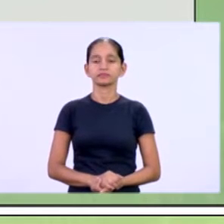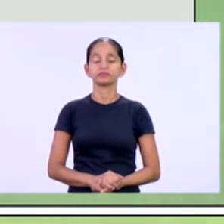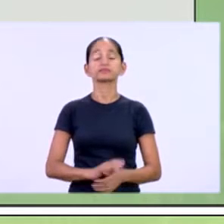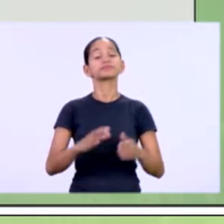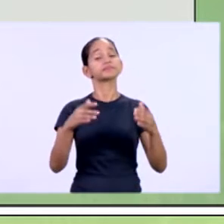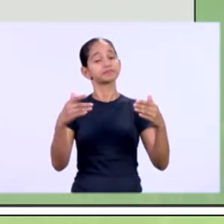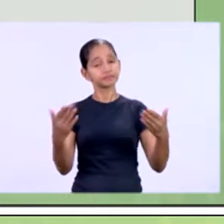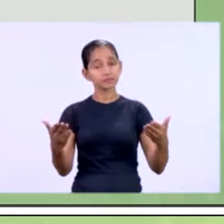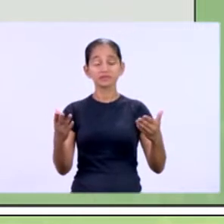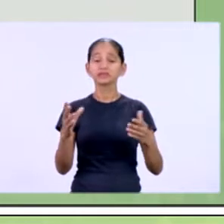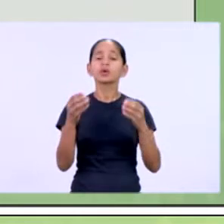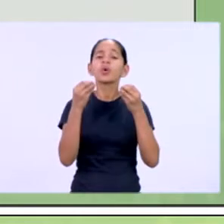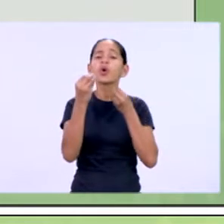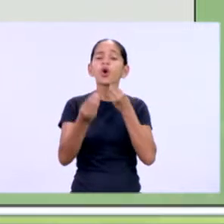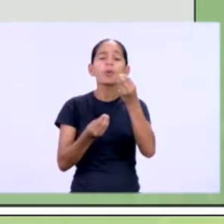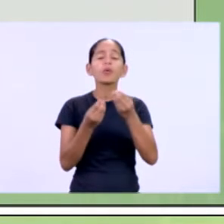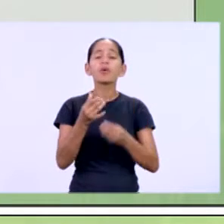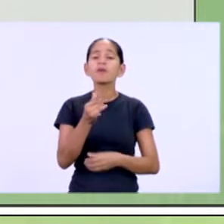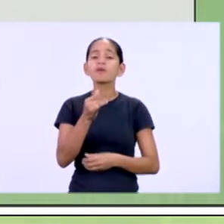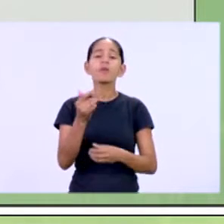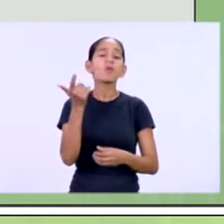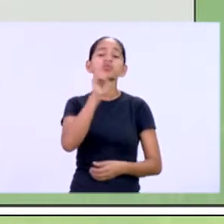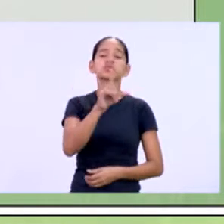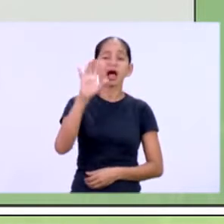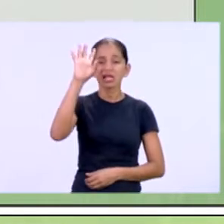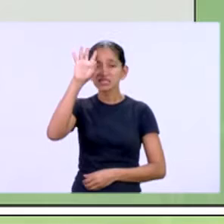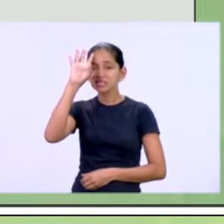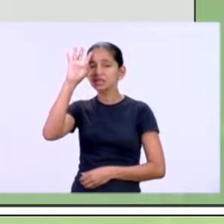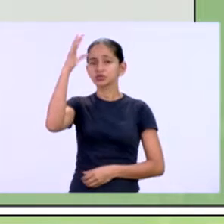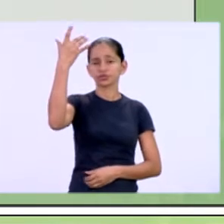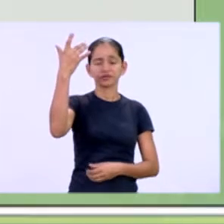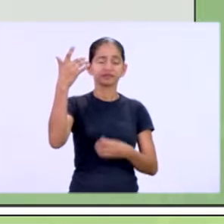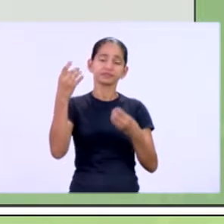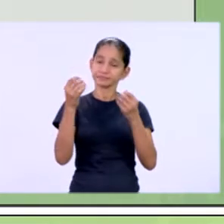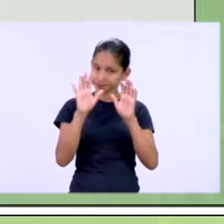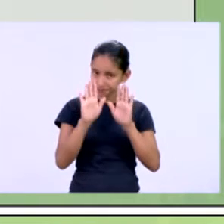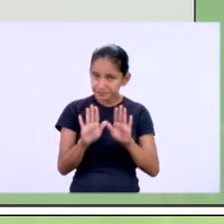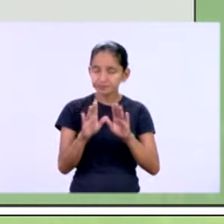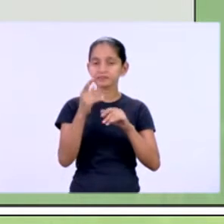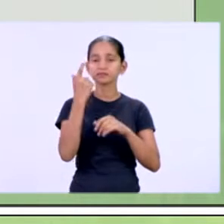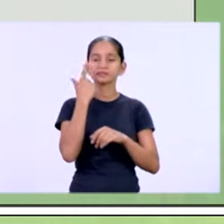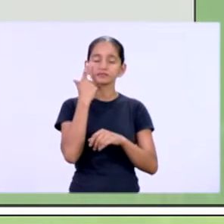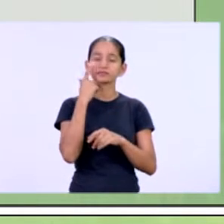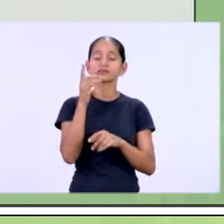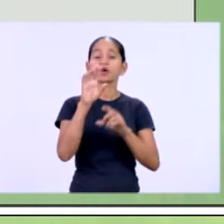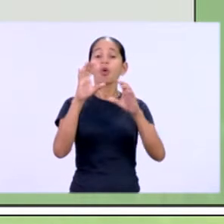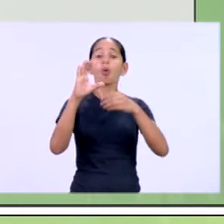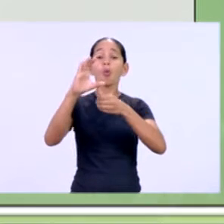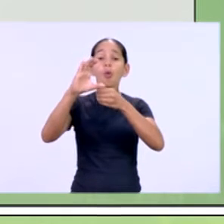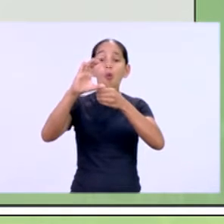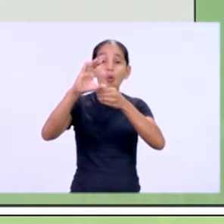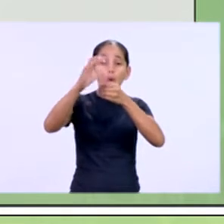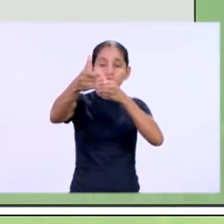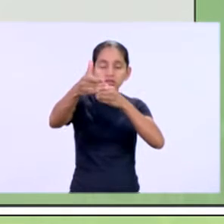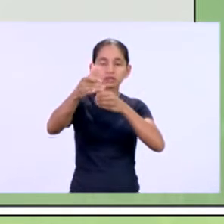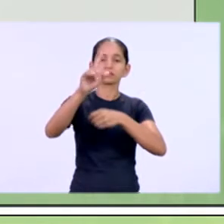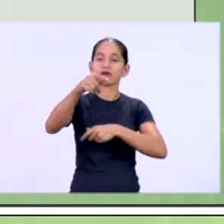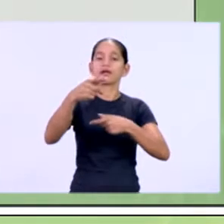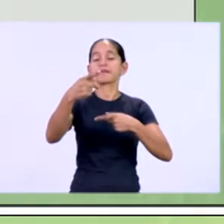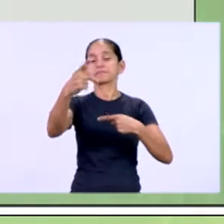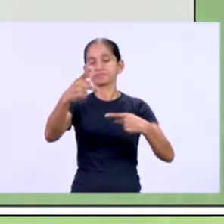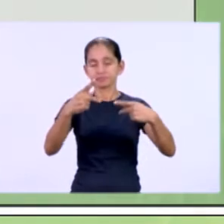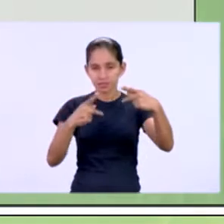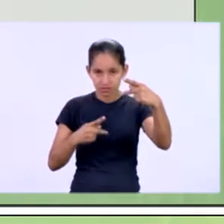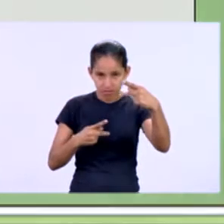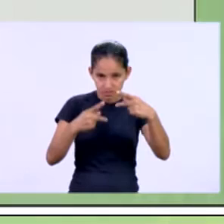Então, assim, a solução, que solução seria? O planejamento tributário. O conceito de planejamento tributário é este, ó. Planejamento tributário